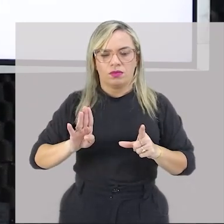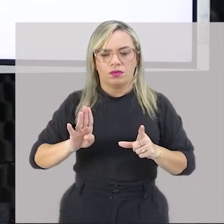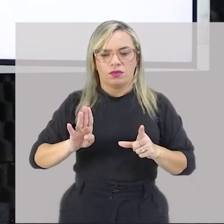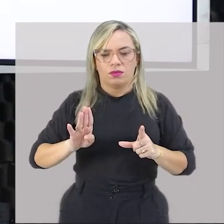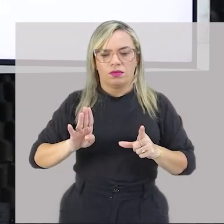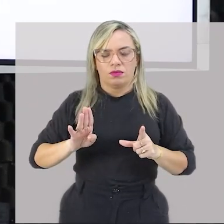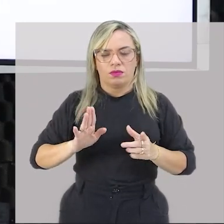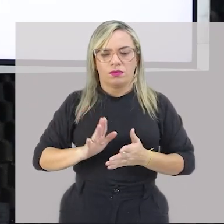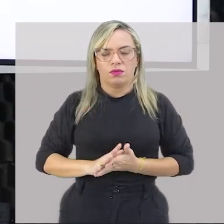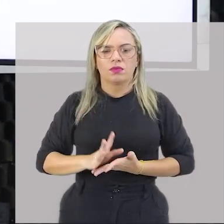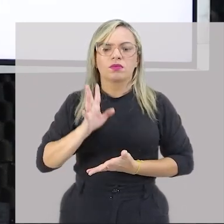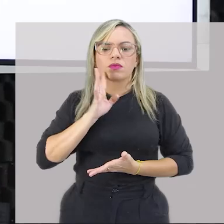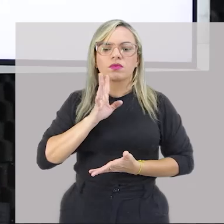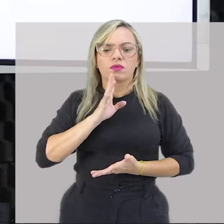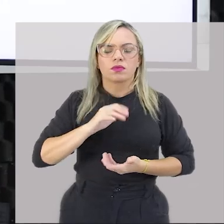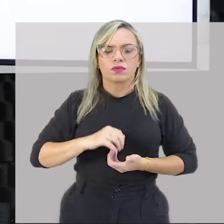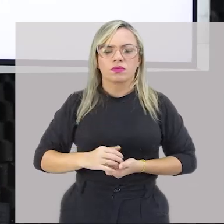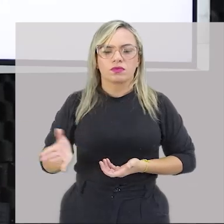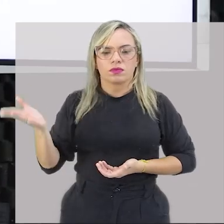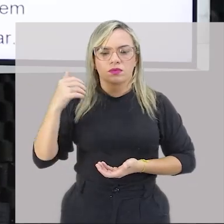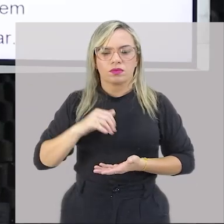B. Belezinha? Bora para a próxima.